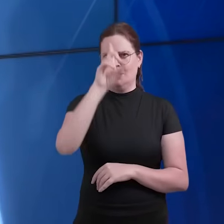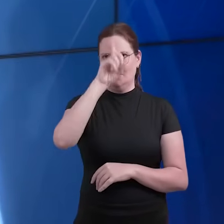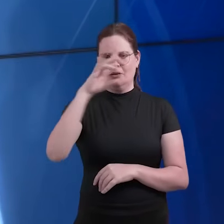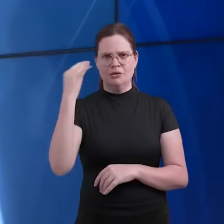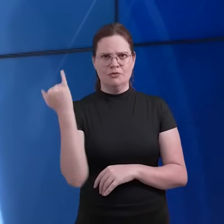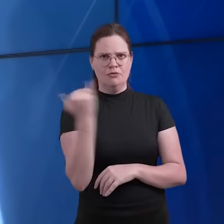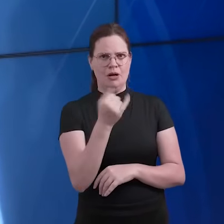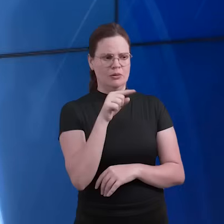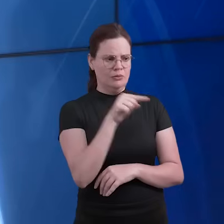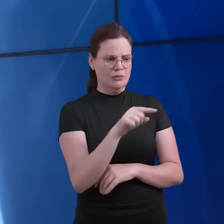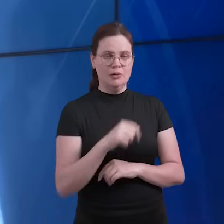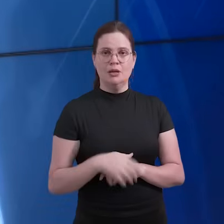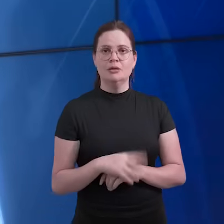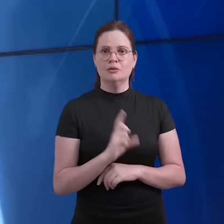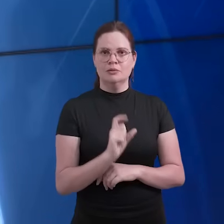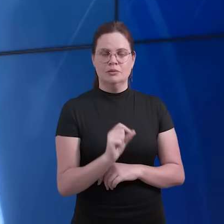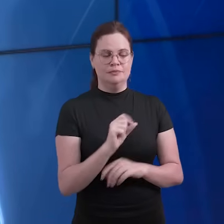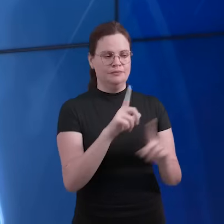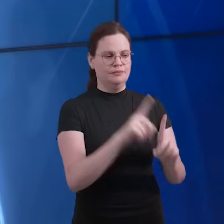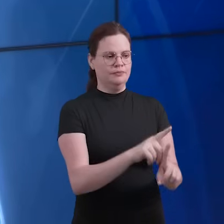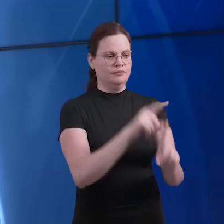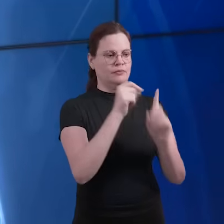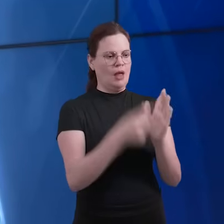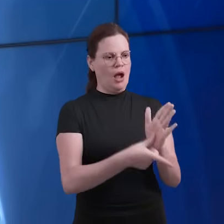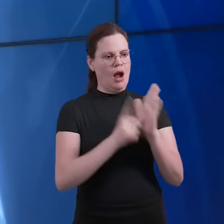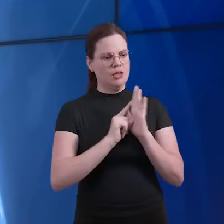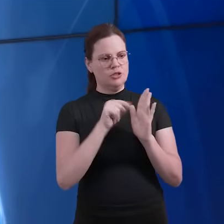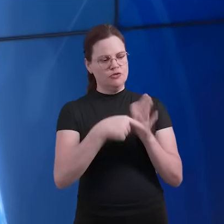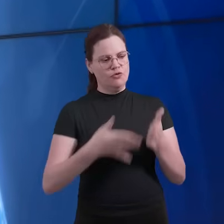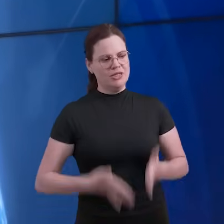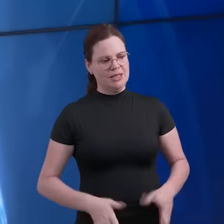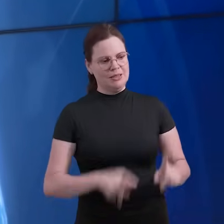a eleição ela é feita